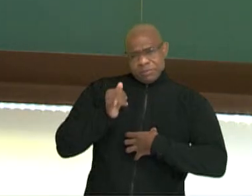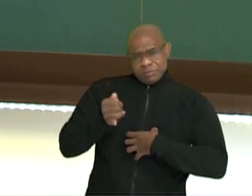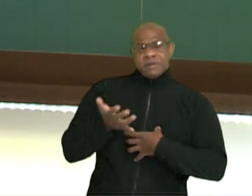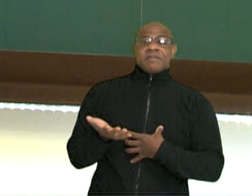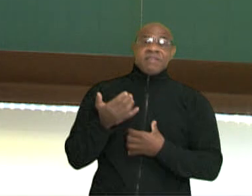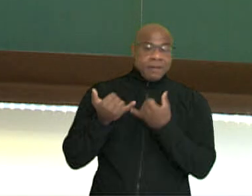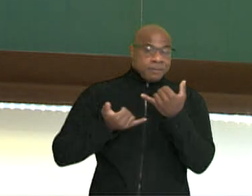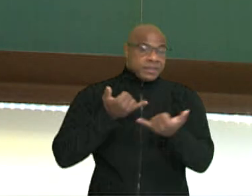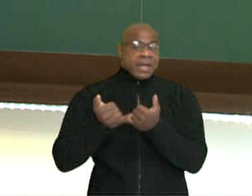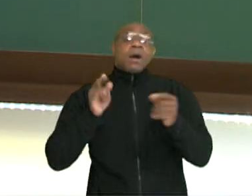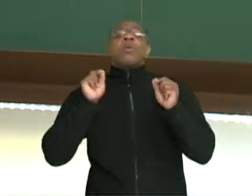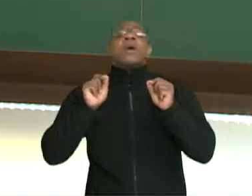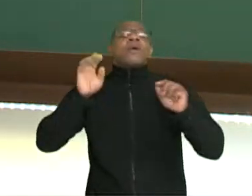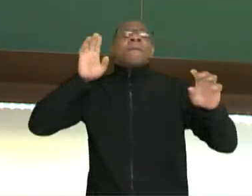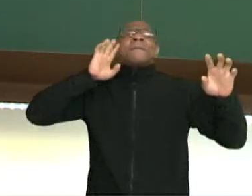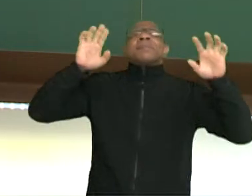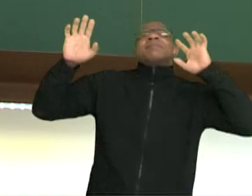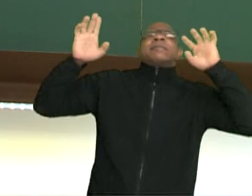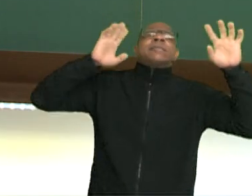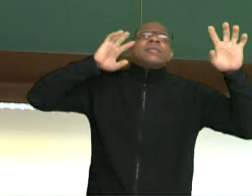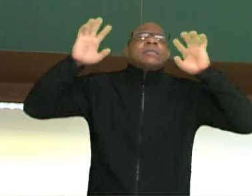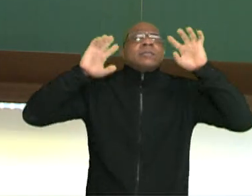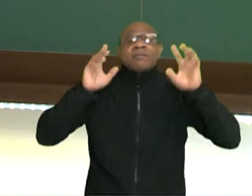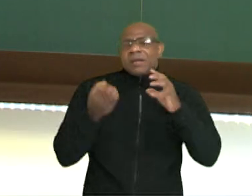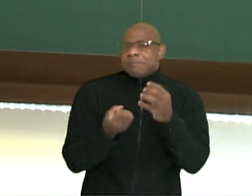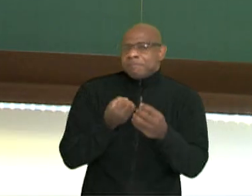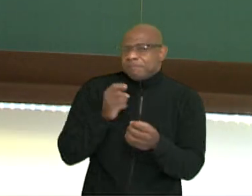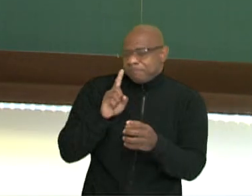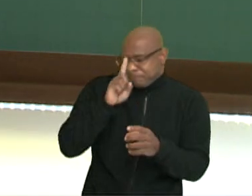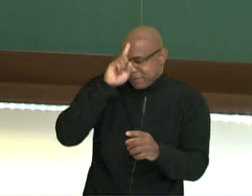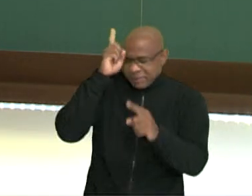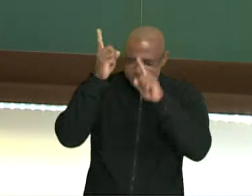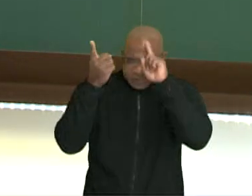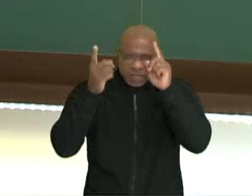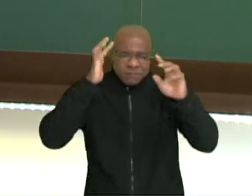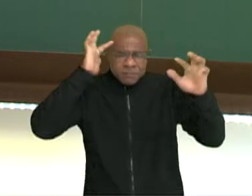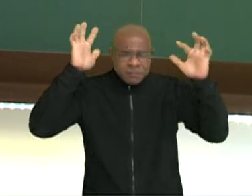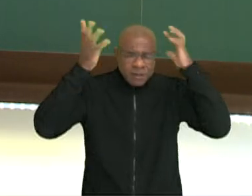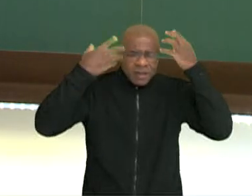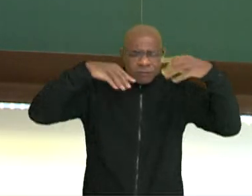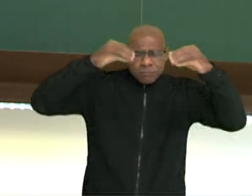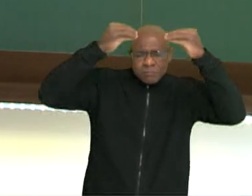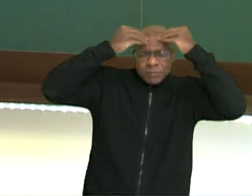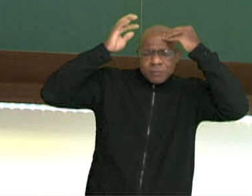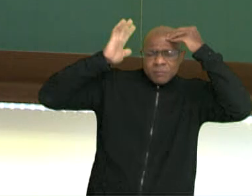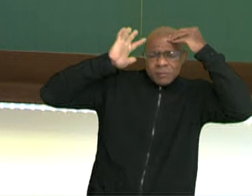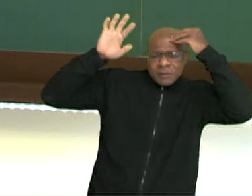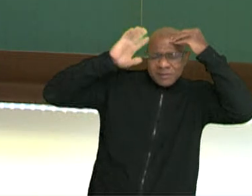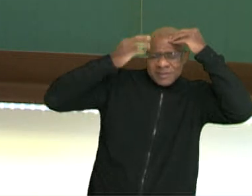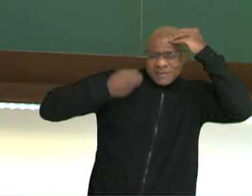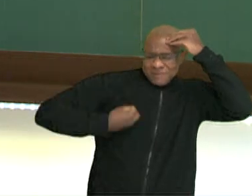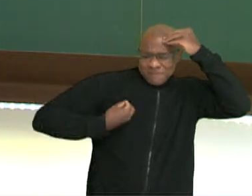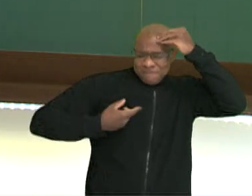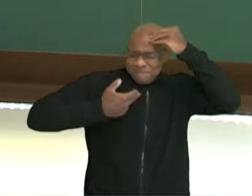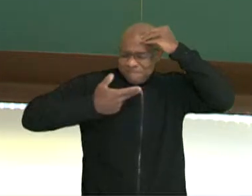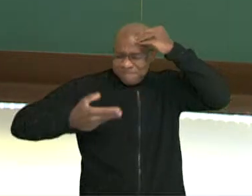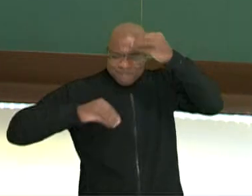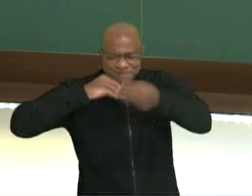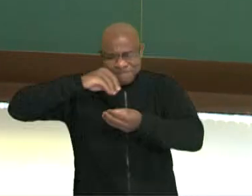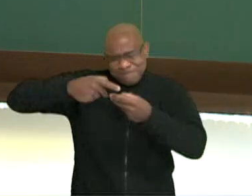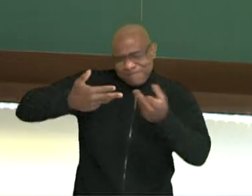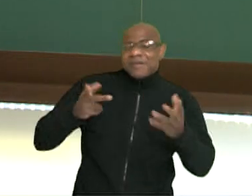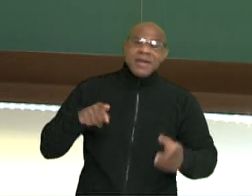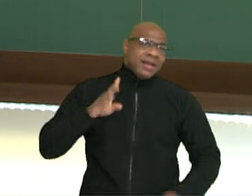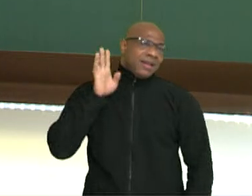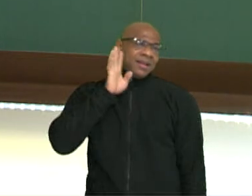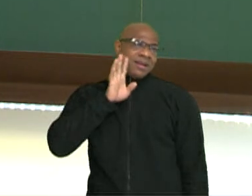brincar com o nosso imaginário, né? Então a gente vai criar imagens na mente, vai imaginar esses seres místicos aí, muito